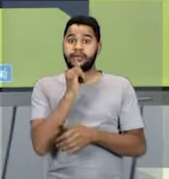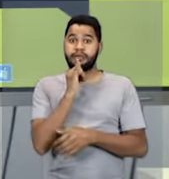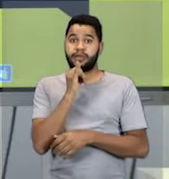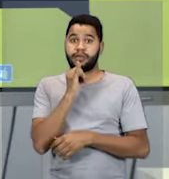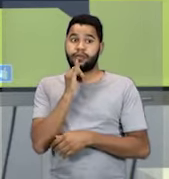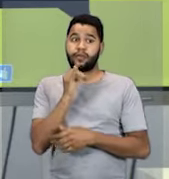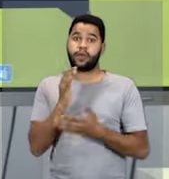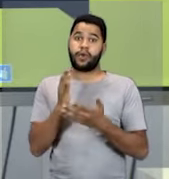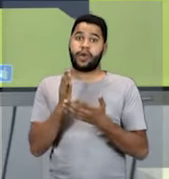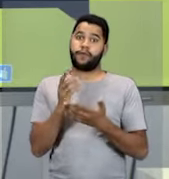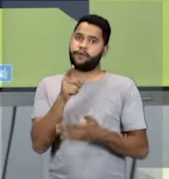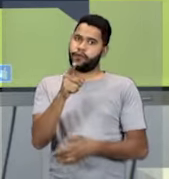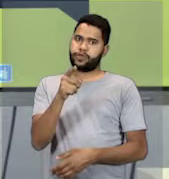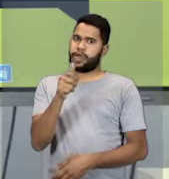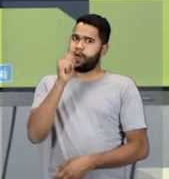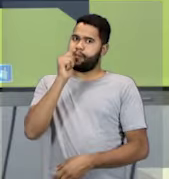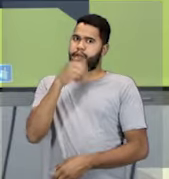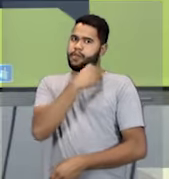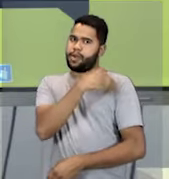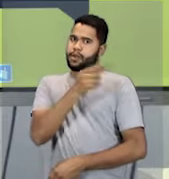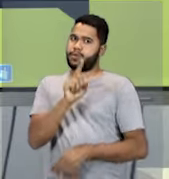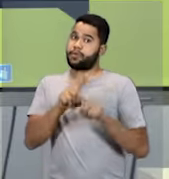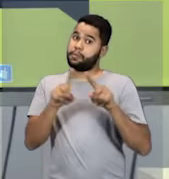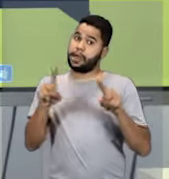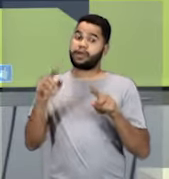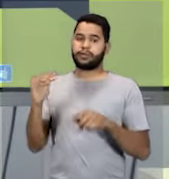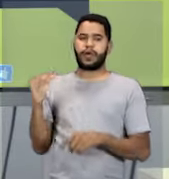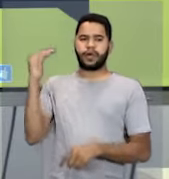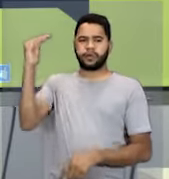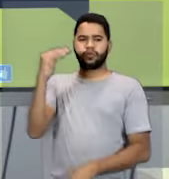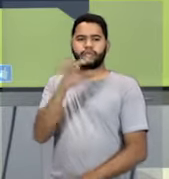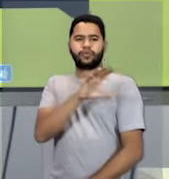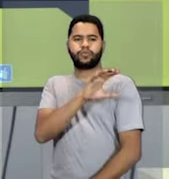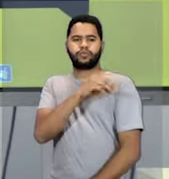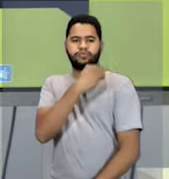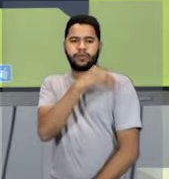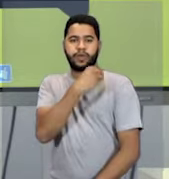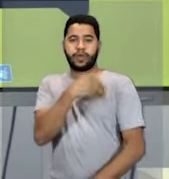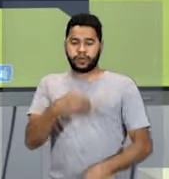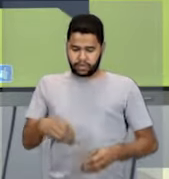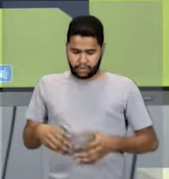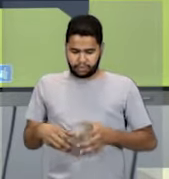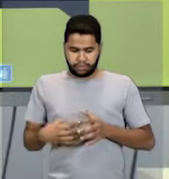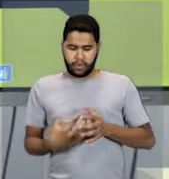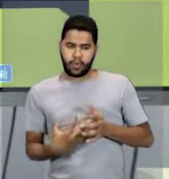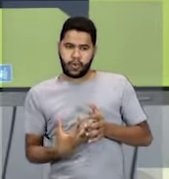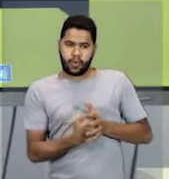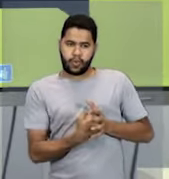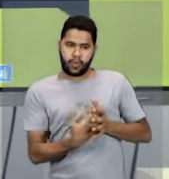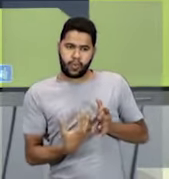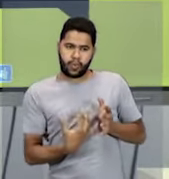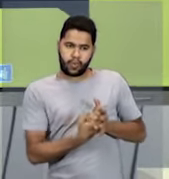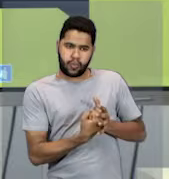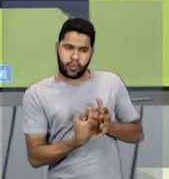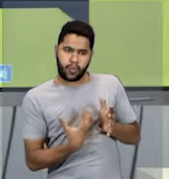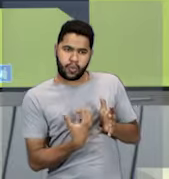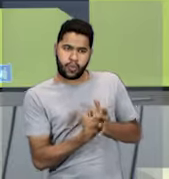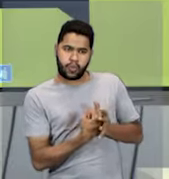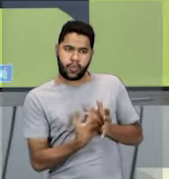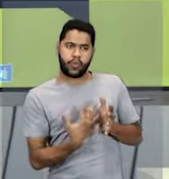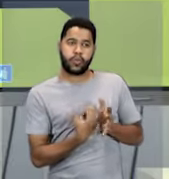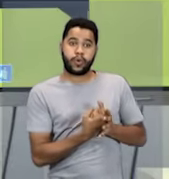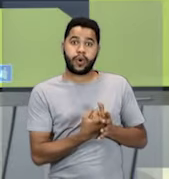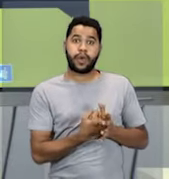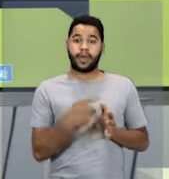ingere, mas alguns adultos ingerem nas bebidas, já começa a ser absorvido lá no estômago. E o suco gástrico vai começar a digerir